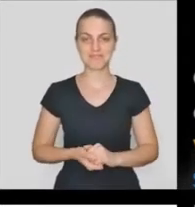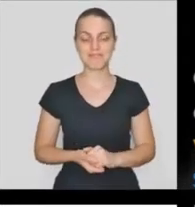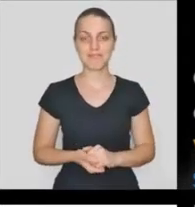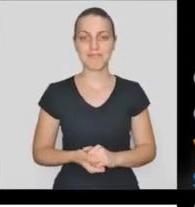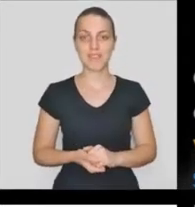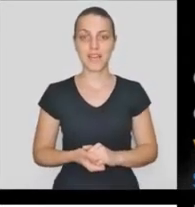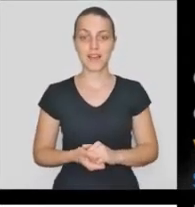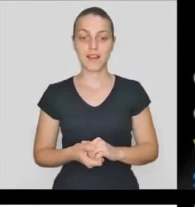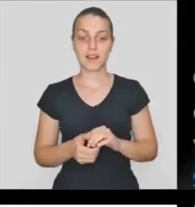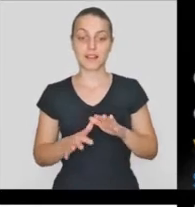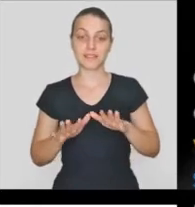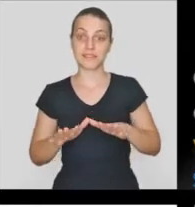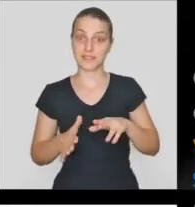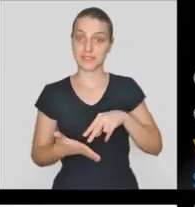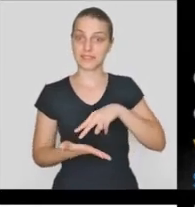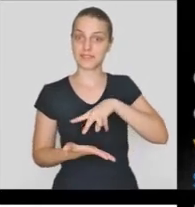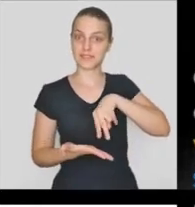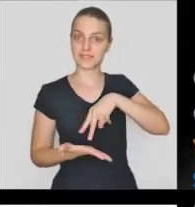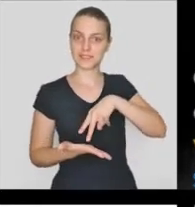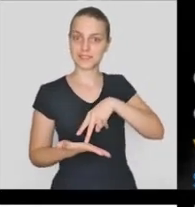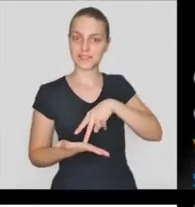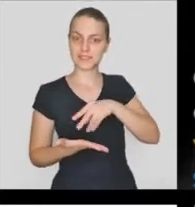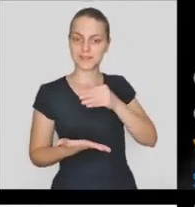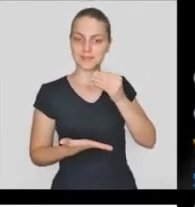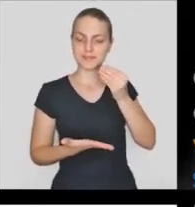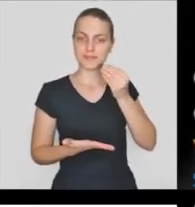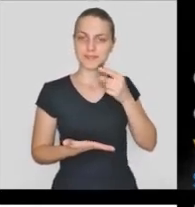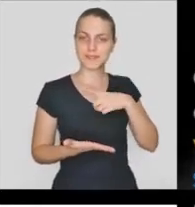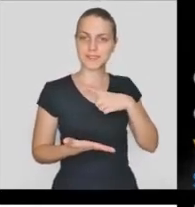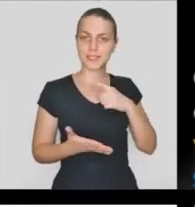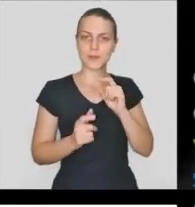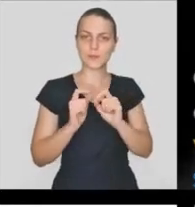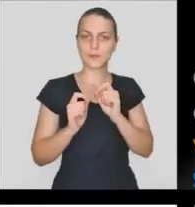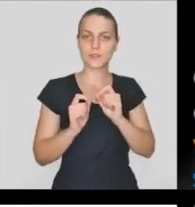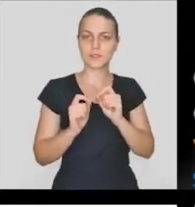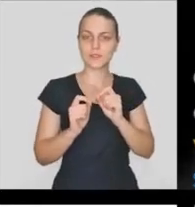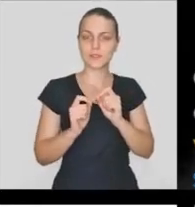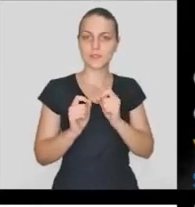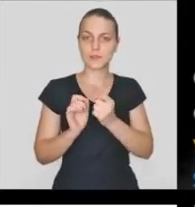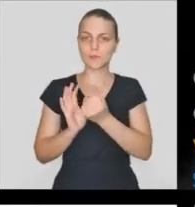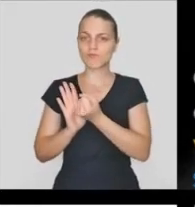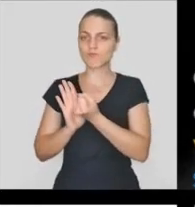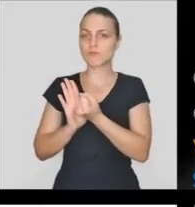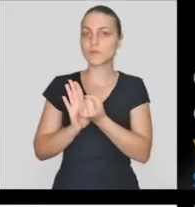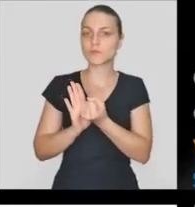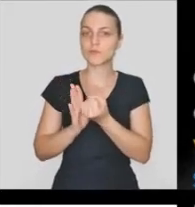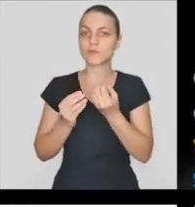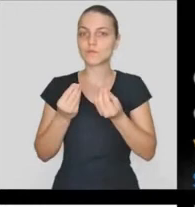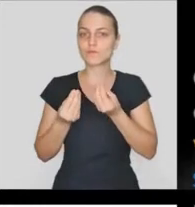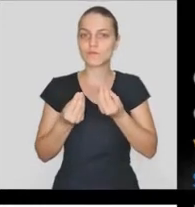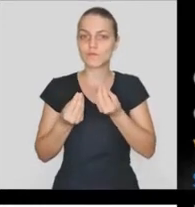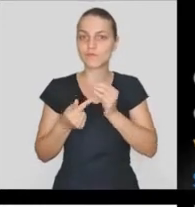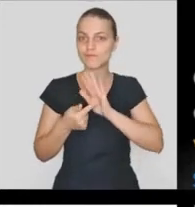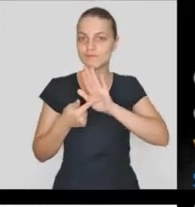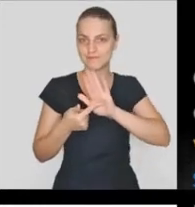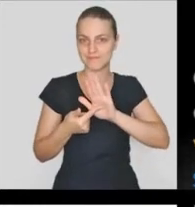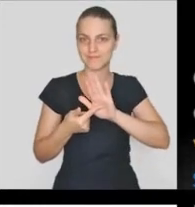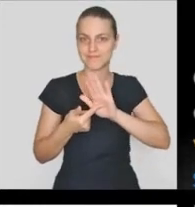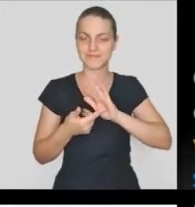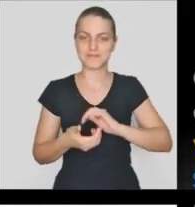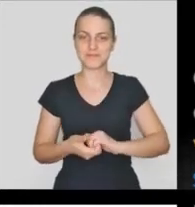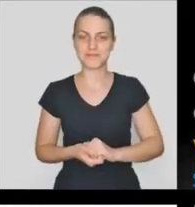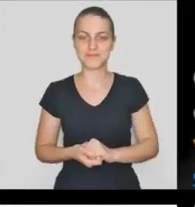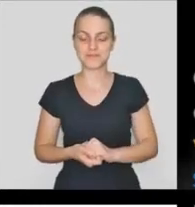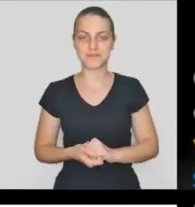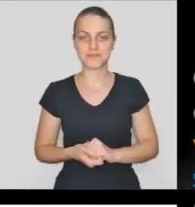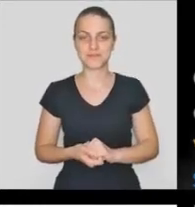valor simbólico, ela está representando alguma coisa, não é? E isso tudo vem através dos 4 elementos